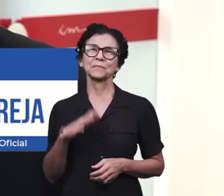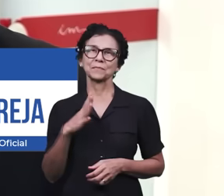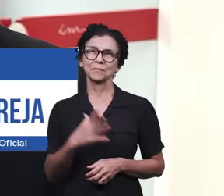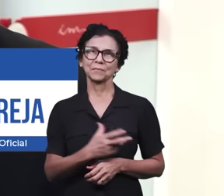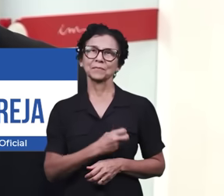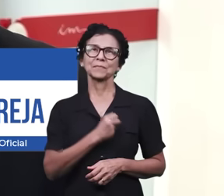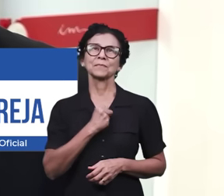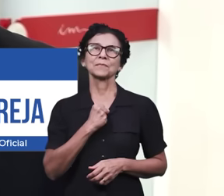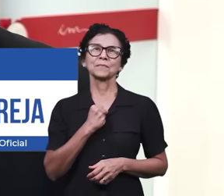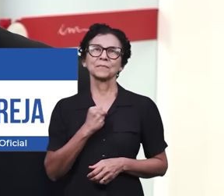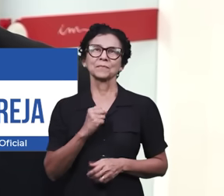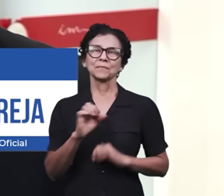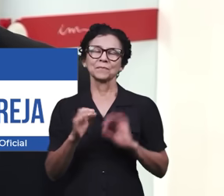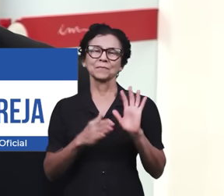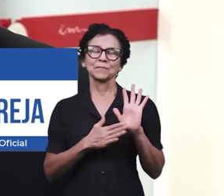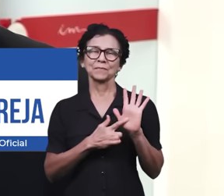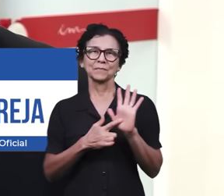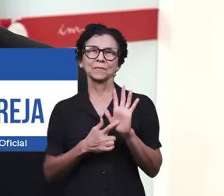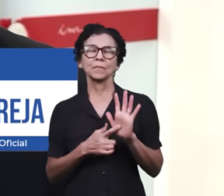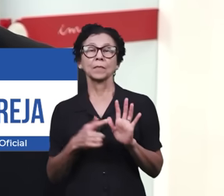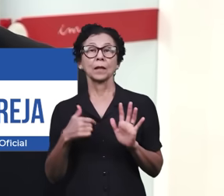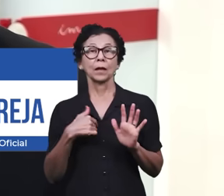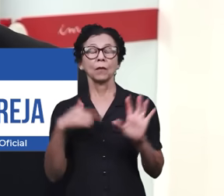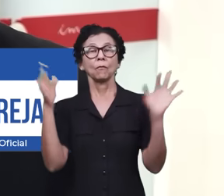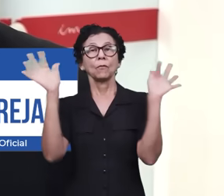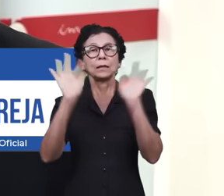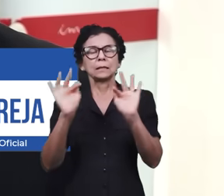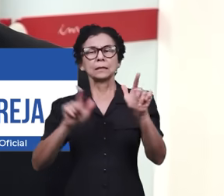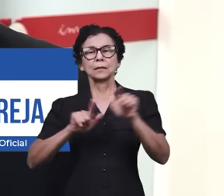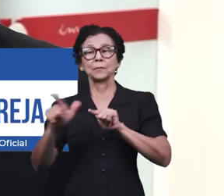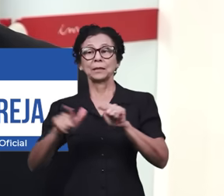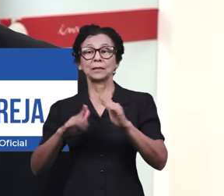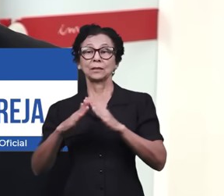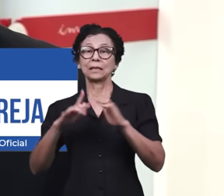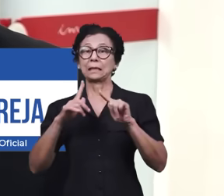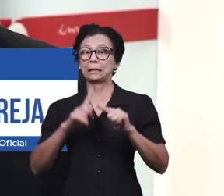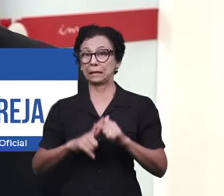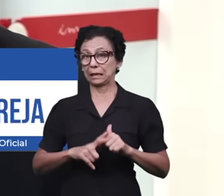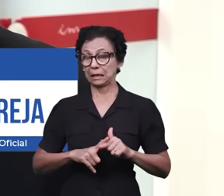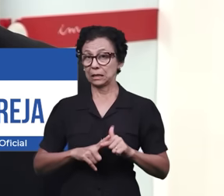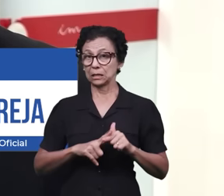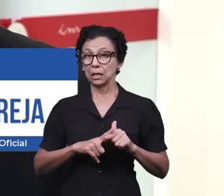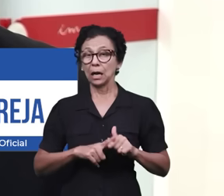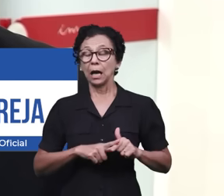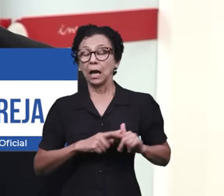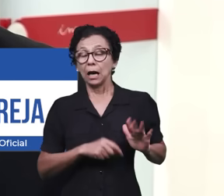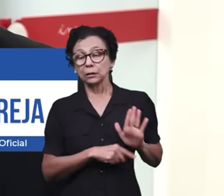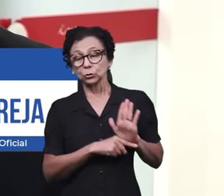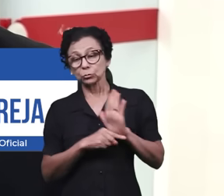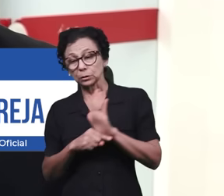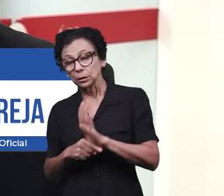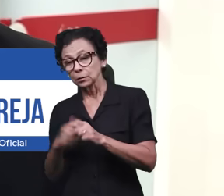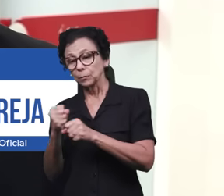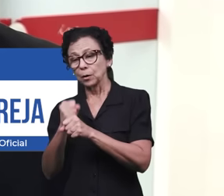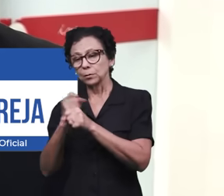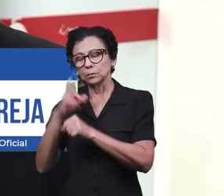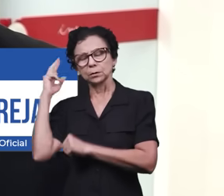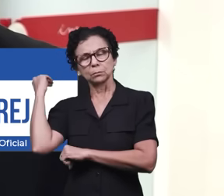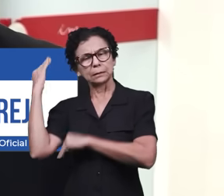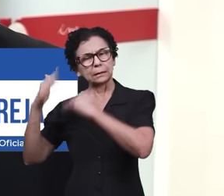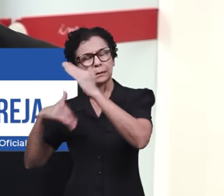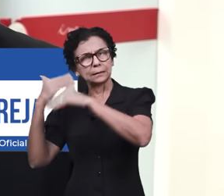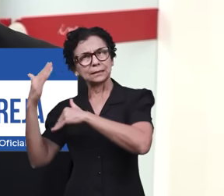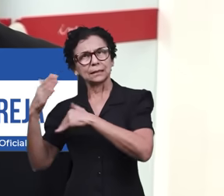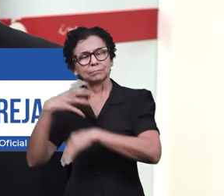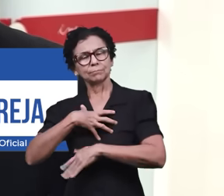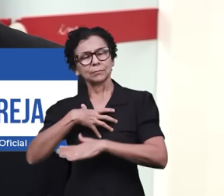aqui nessa igreja, trabalhando aqui nessa igreja, contribuindo para o crescimento da obra do Senhor. Para nós é uma